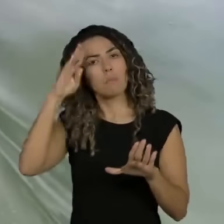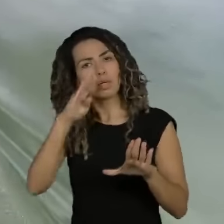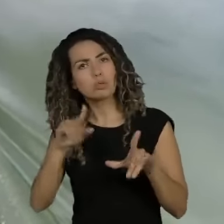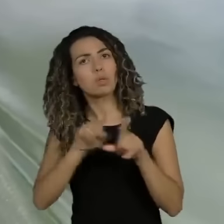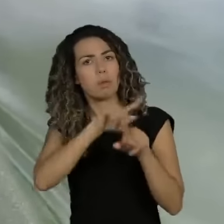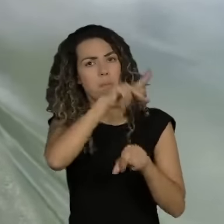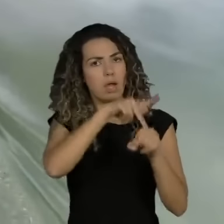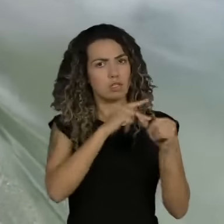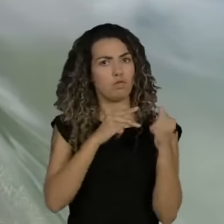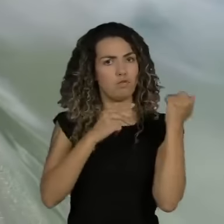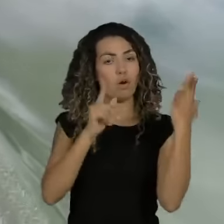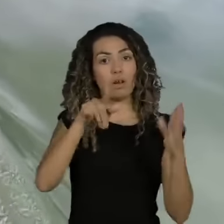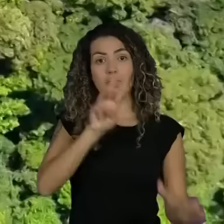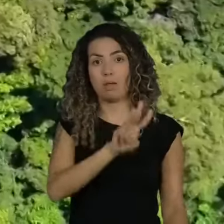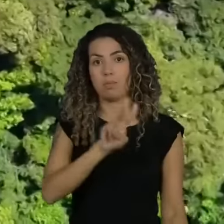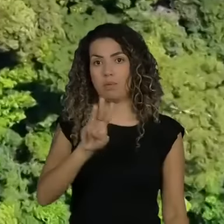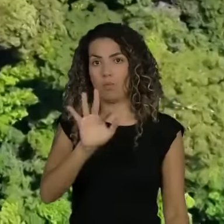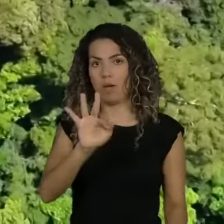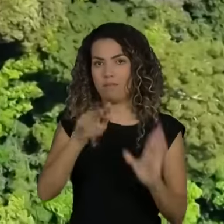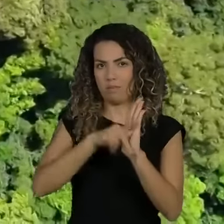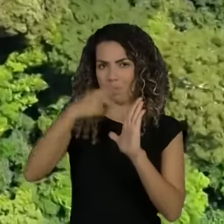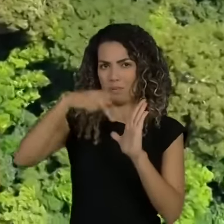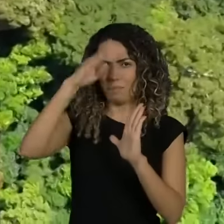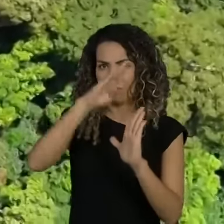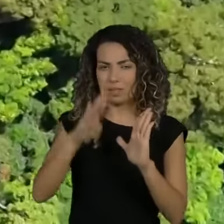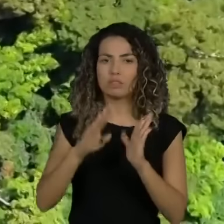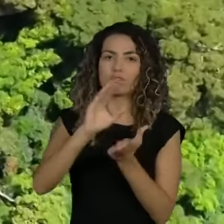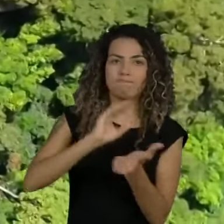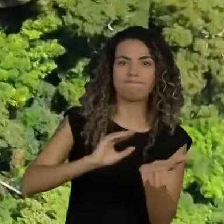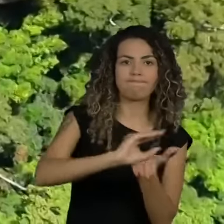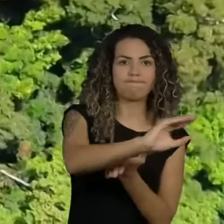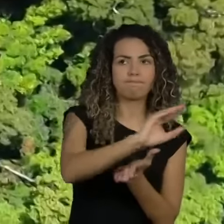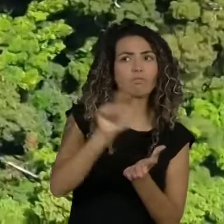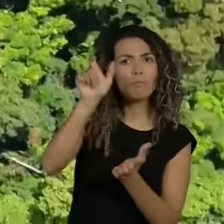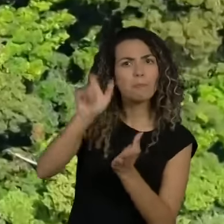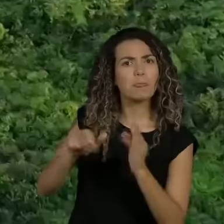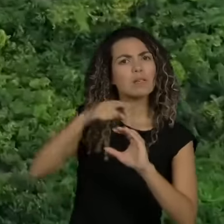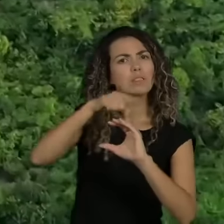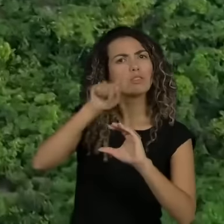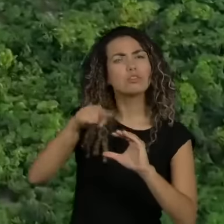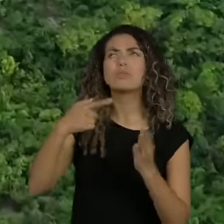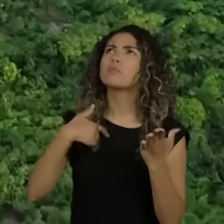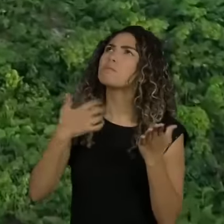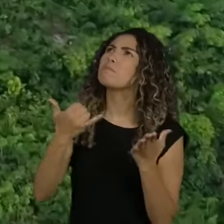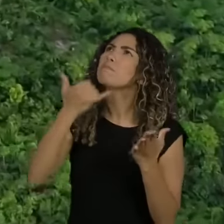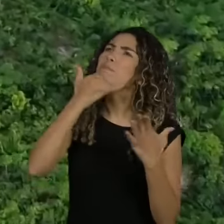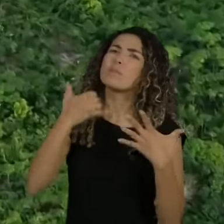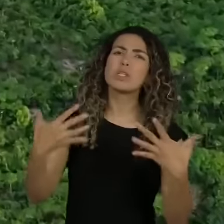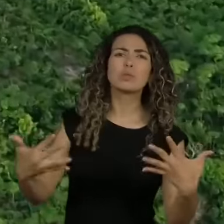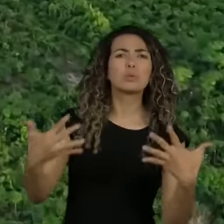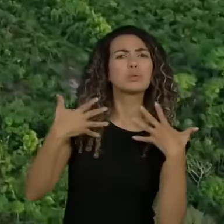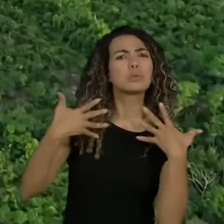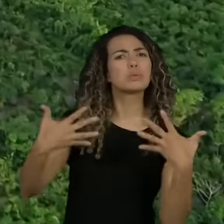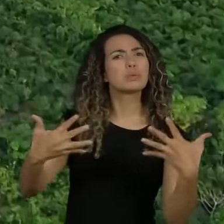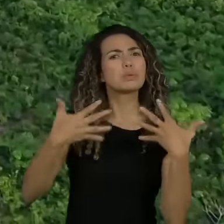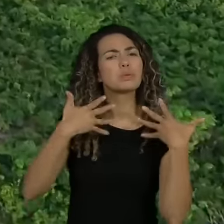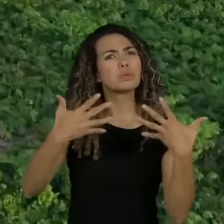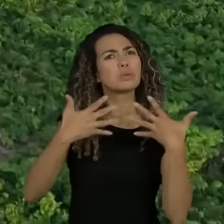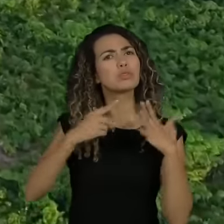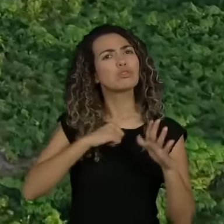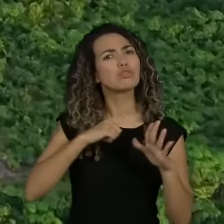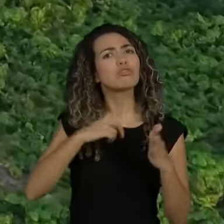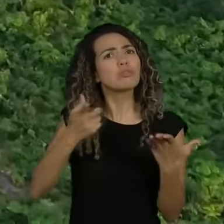pelo WWF Brasil. Um dos pesquisadores percebeu a mudança ao observar que, mesmo numa